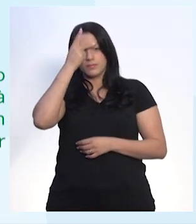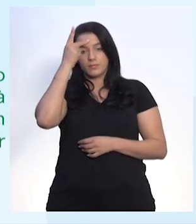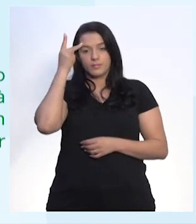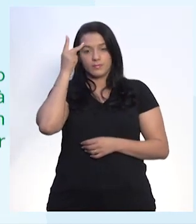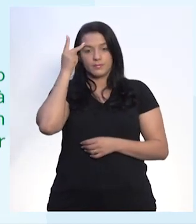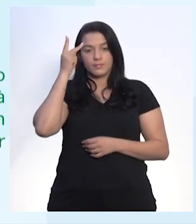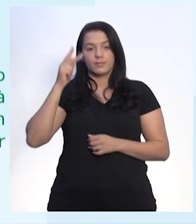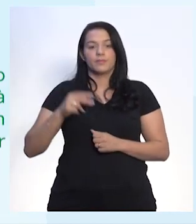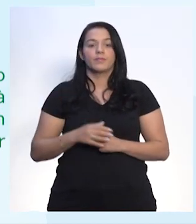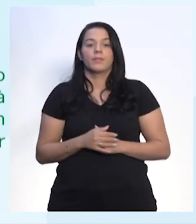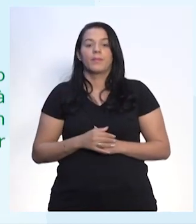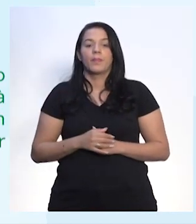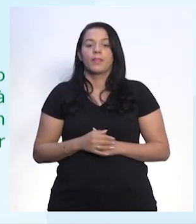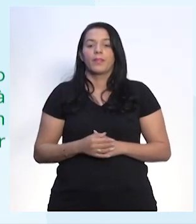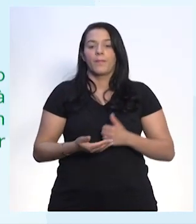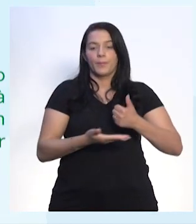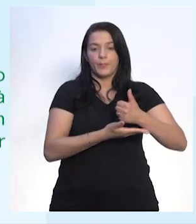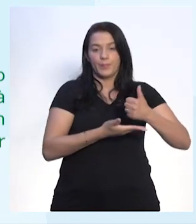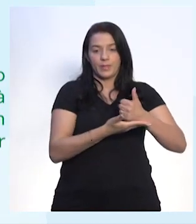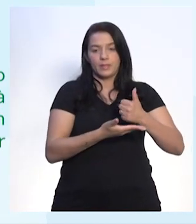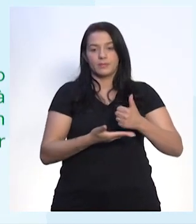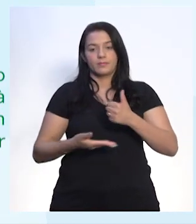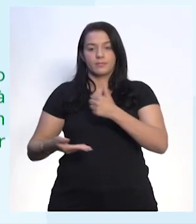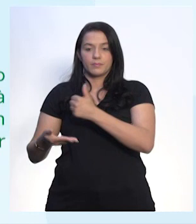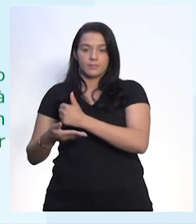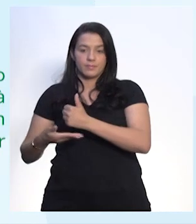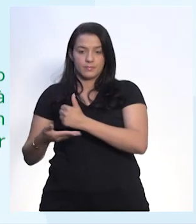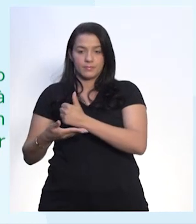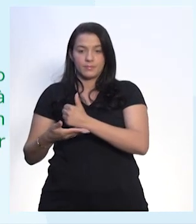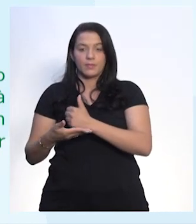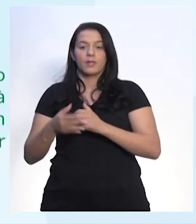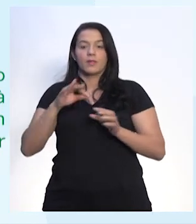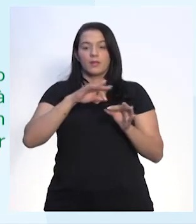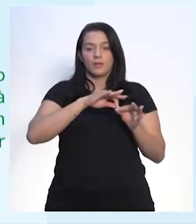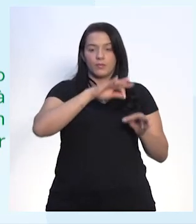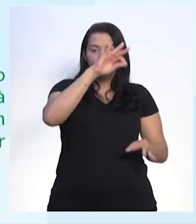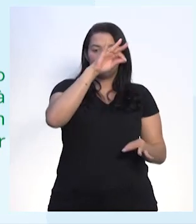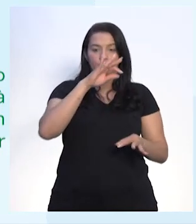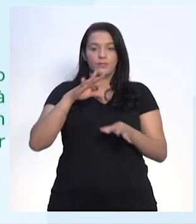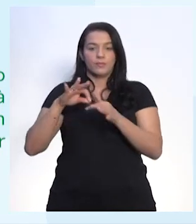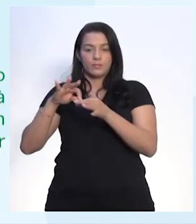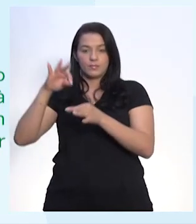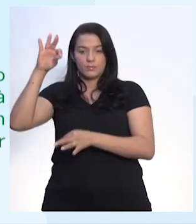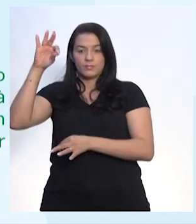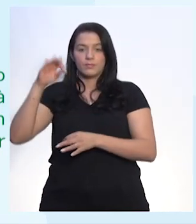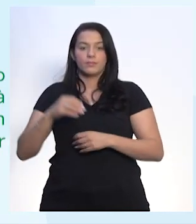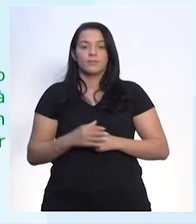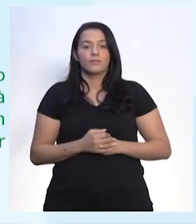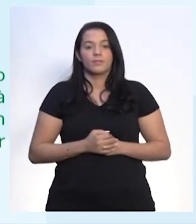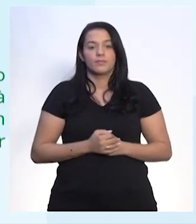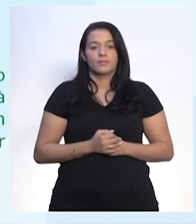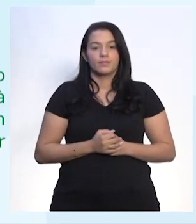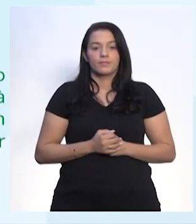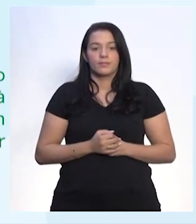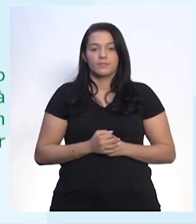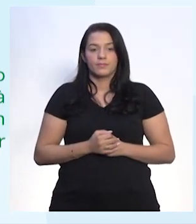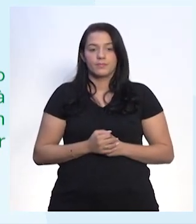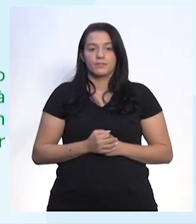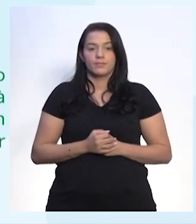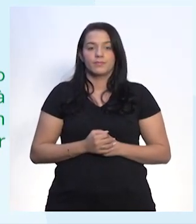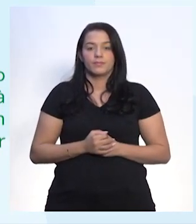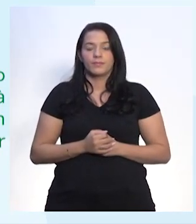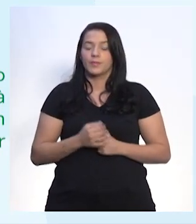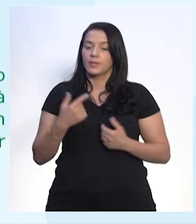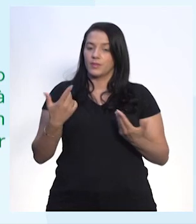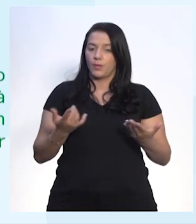base eu montei com base, e a altura eu fiz com a altura, Osmar. sombra do prédio está para a sombra do homem, assim